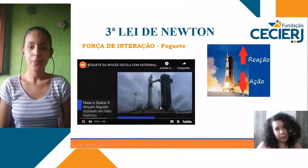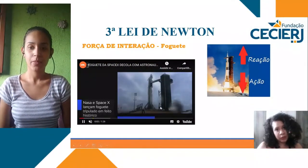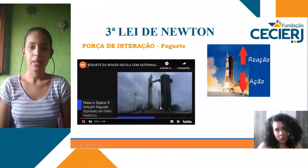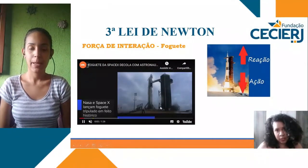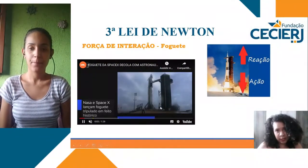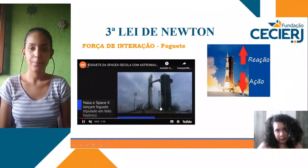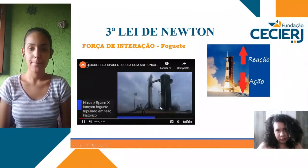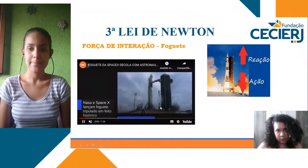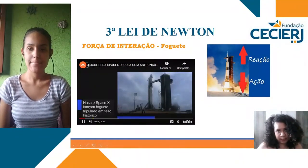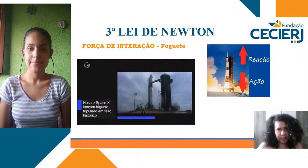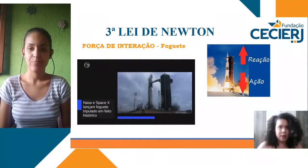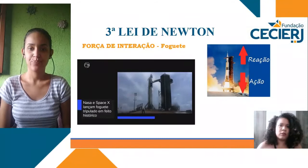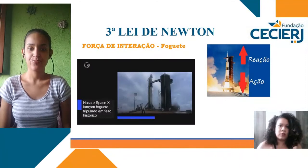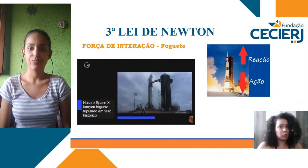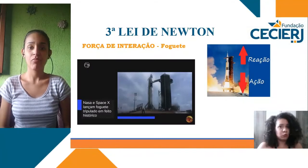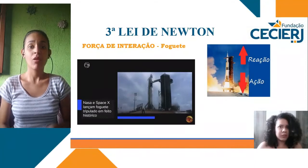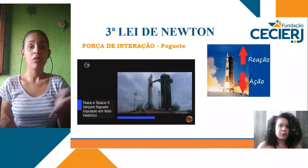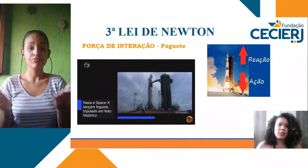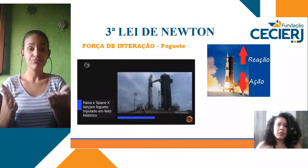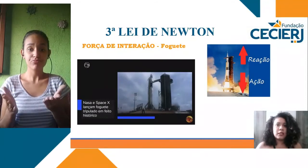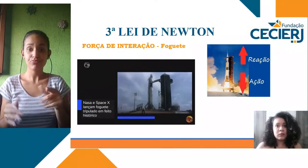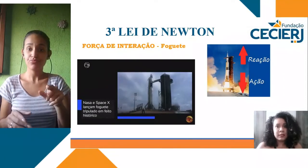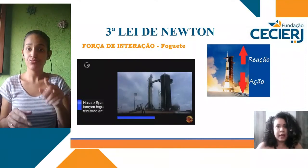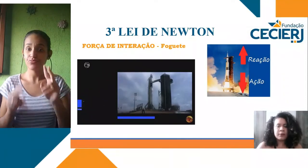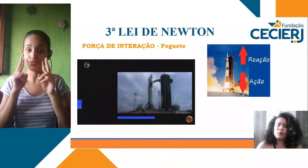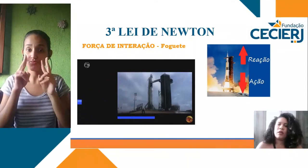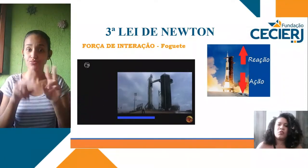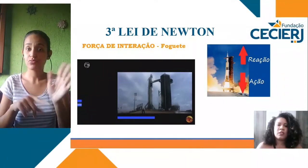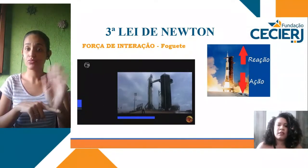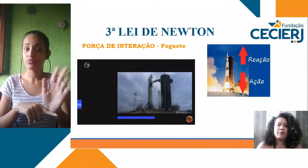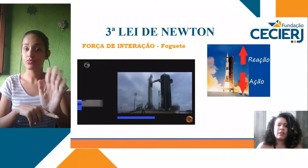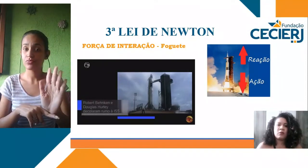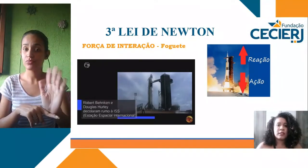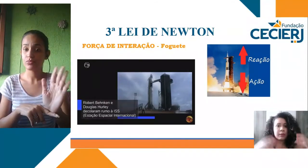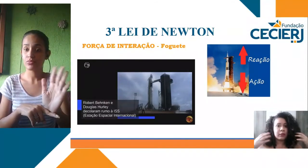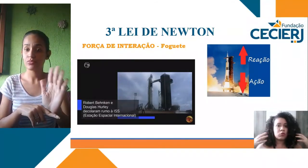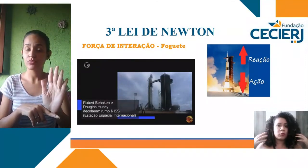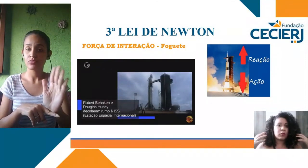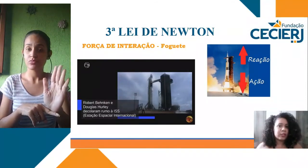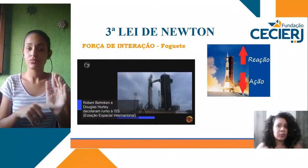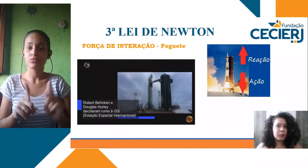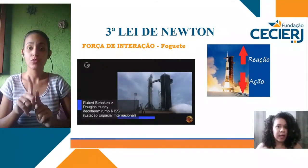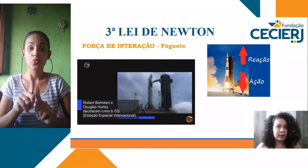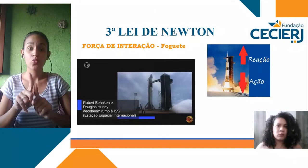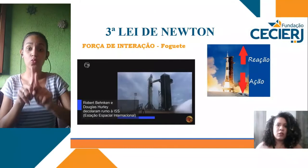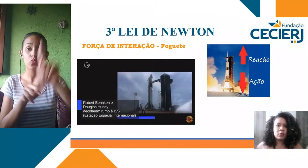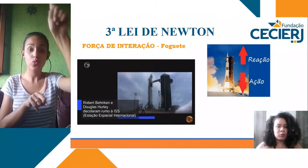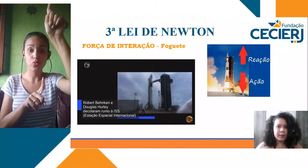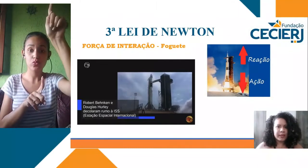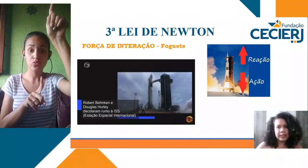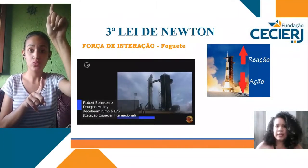e aqui no momento que a gente está gravando essa aula, é um domingo, e no sábado a gente teve o lançamento de um foguete